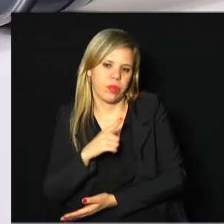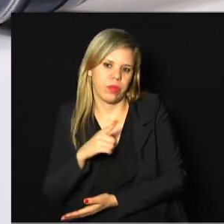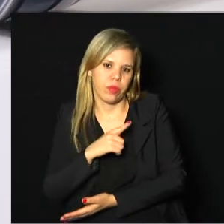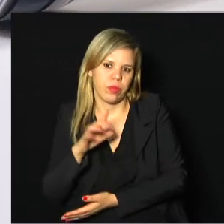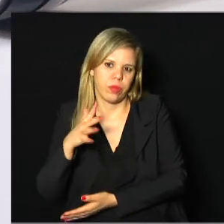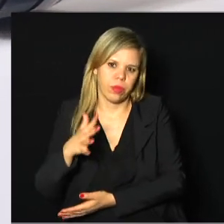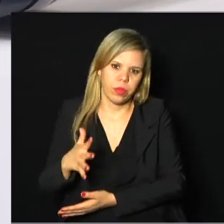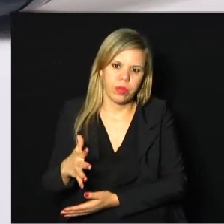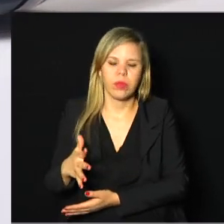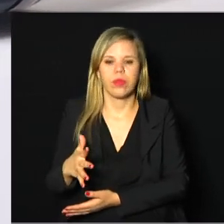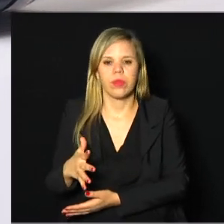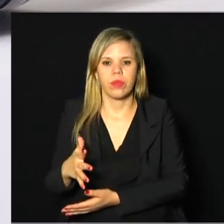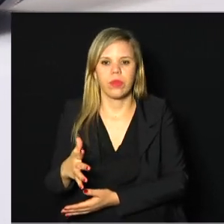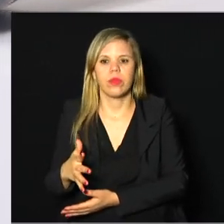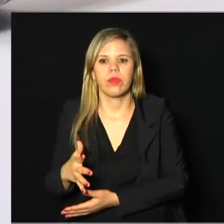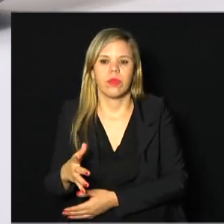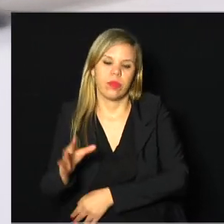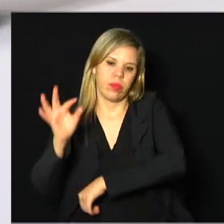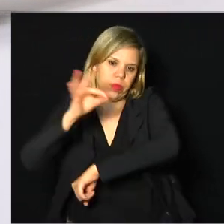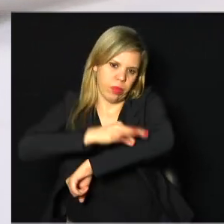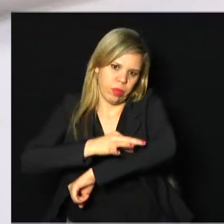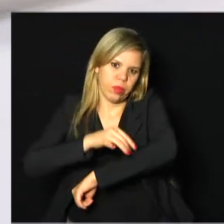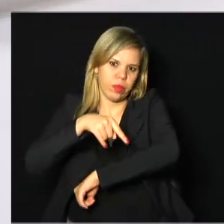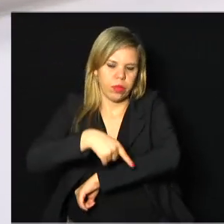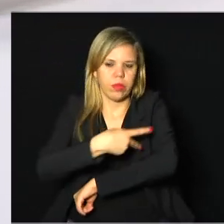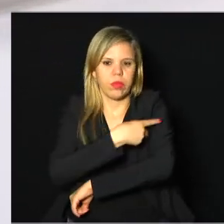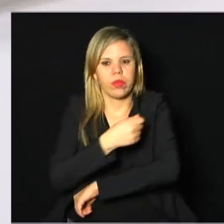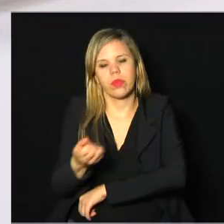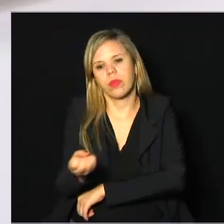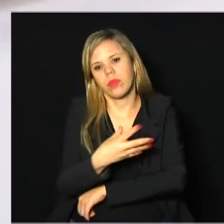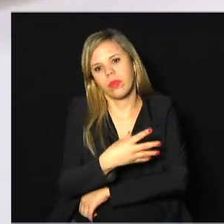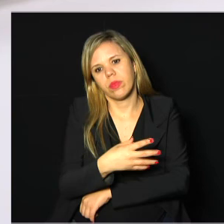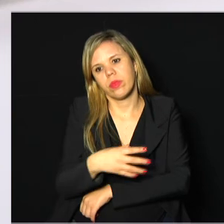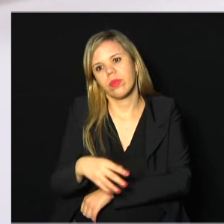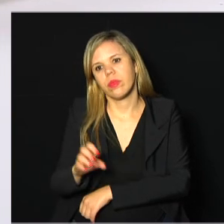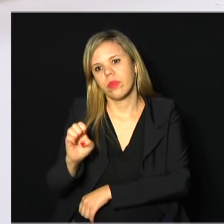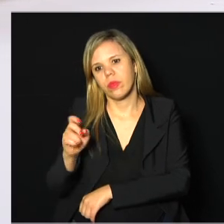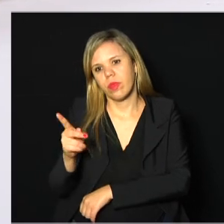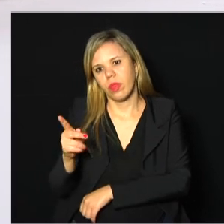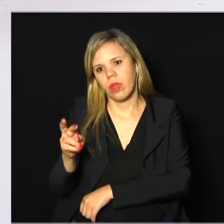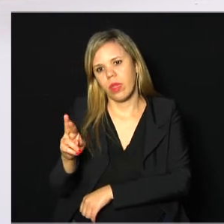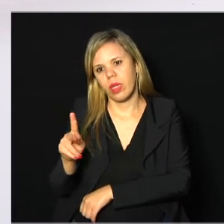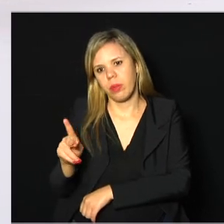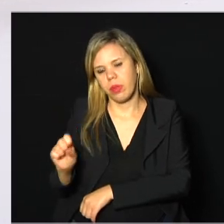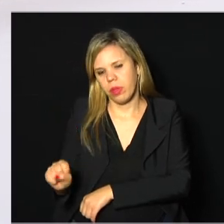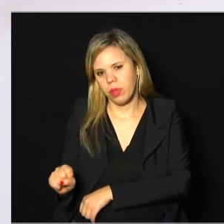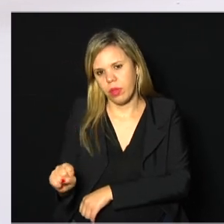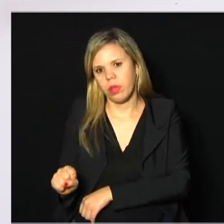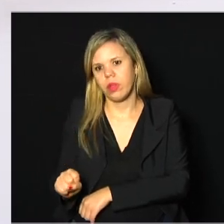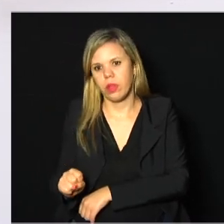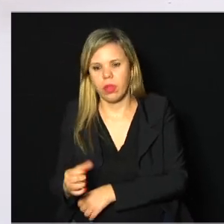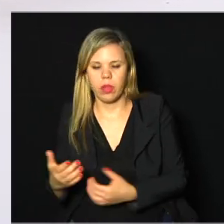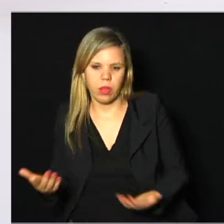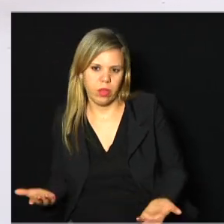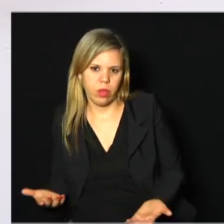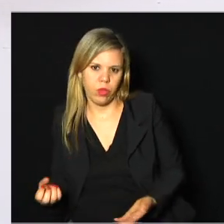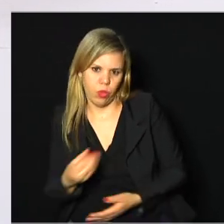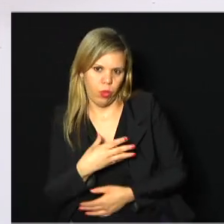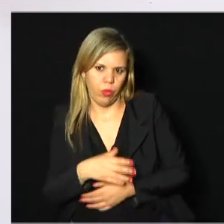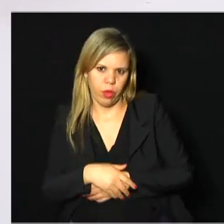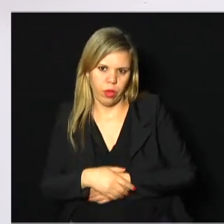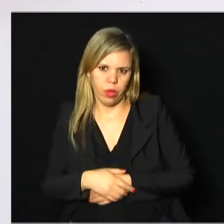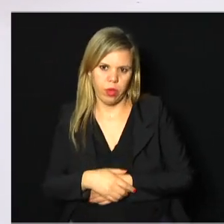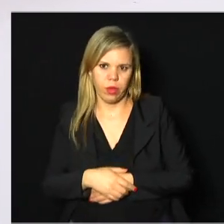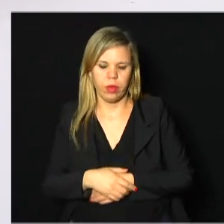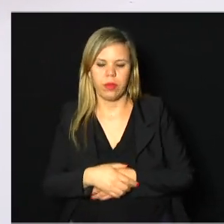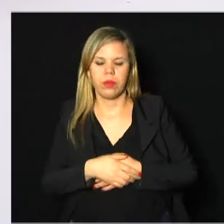gente tem, talvez seja a de dengue, né, que é uma vacina mais nova, e de herpes zoster, que é para adulto, que também é uma vacina mais